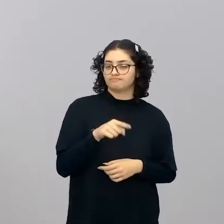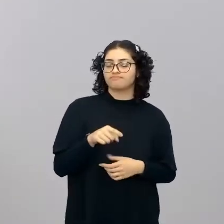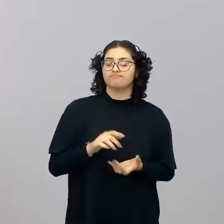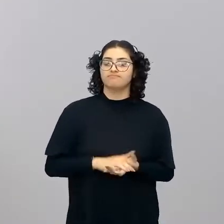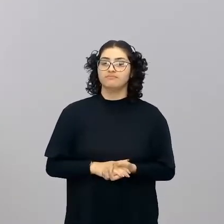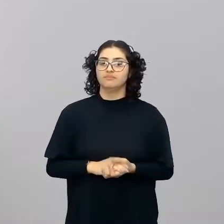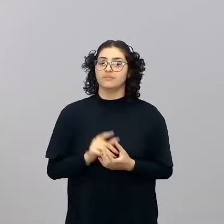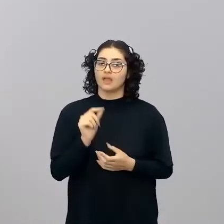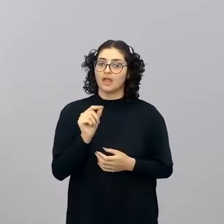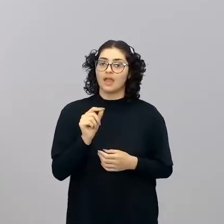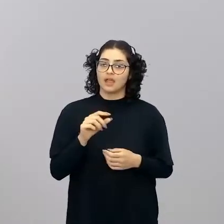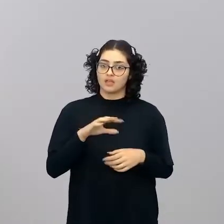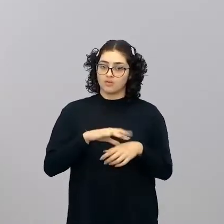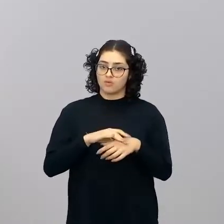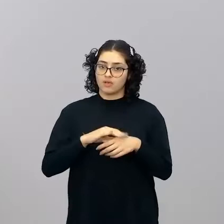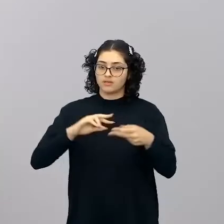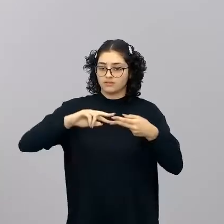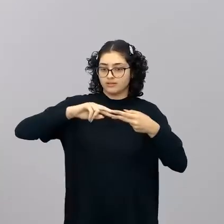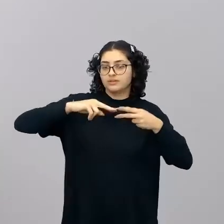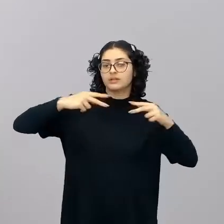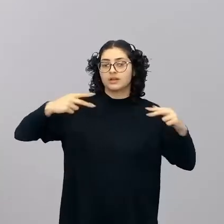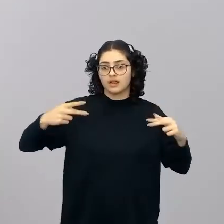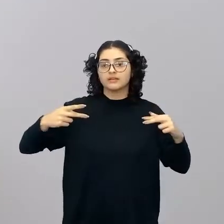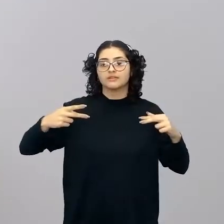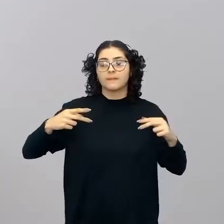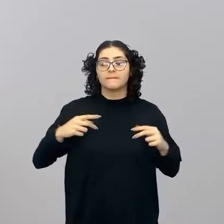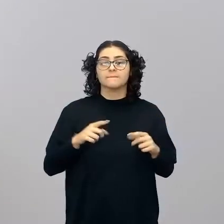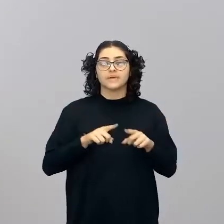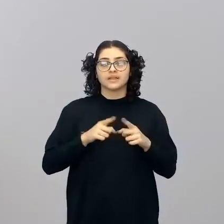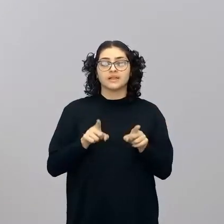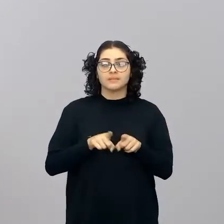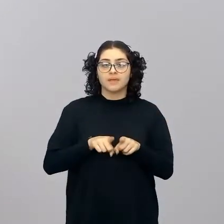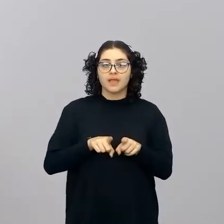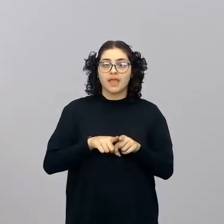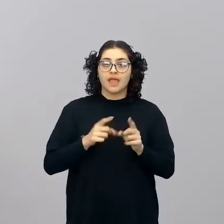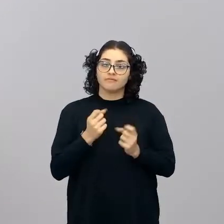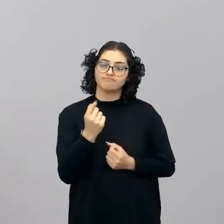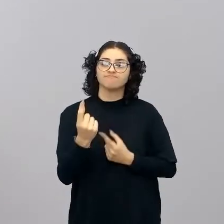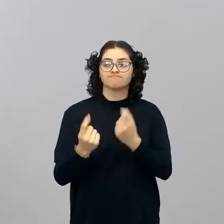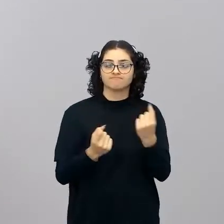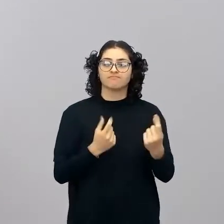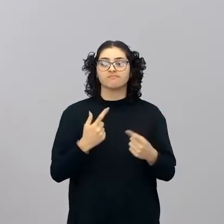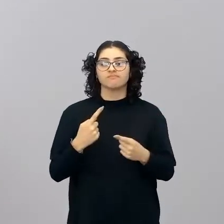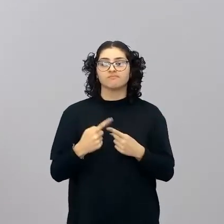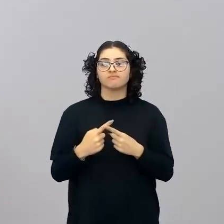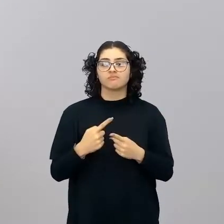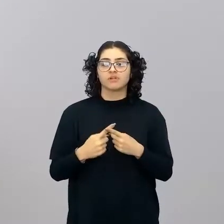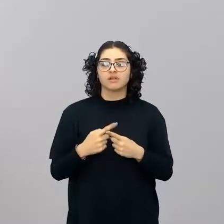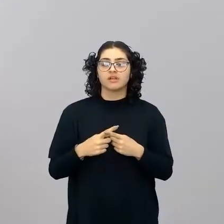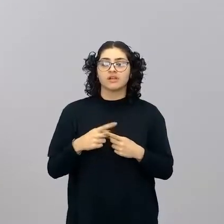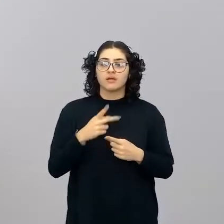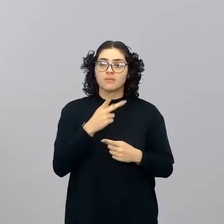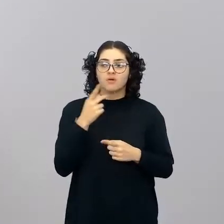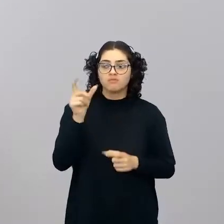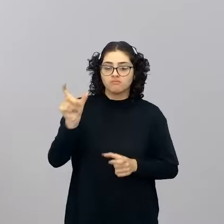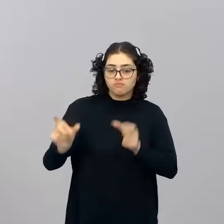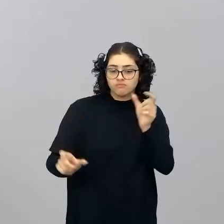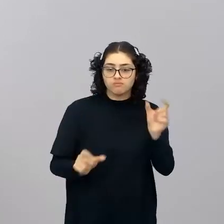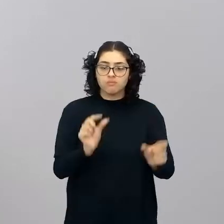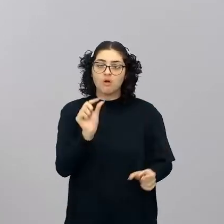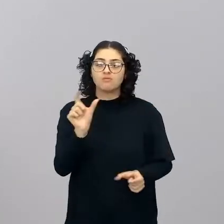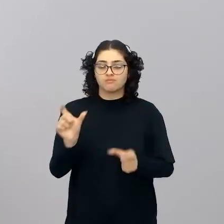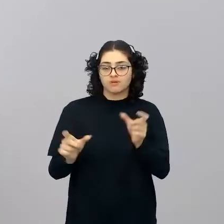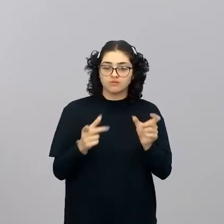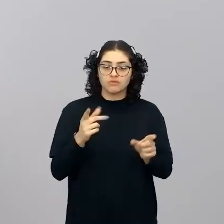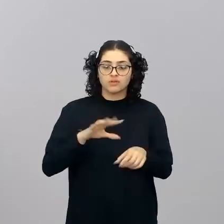é uma doença genética, contudo é considerada rara, porque também afetam aí poucos indivíduos, não